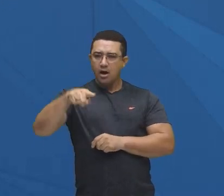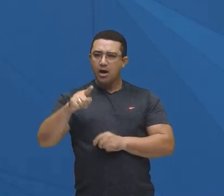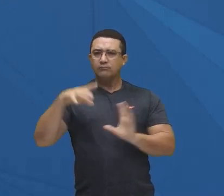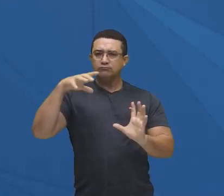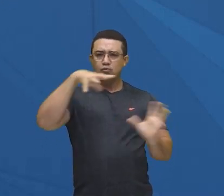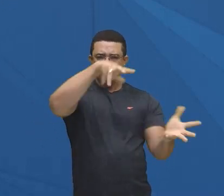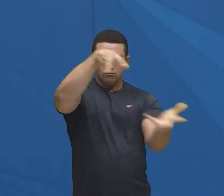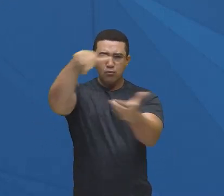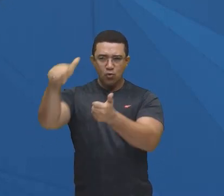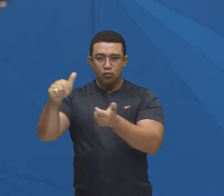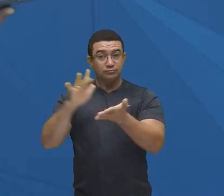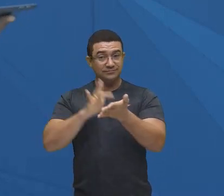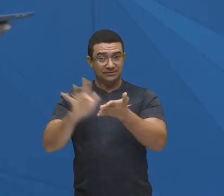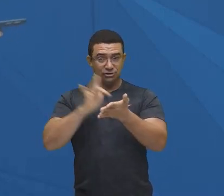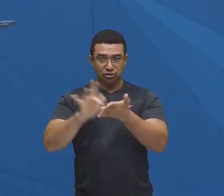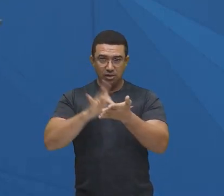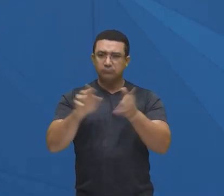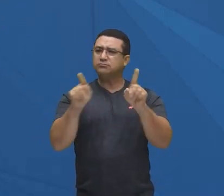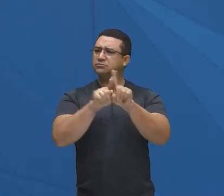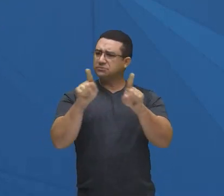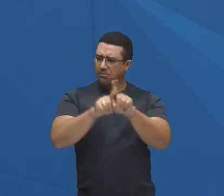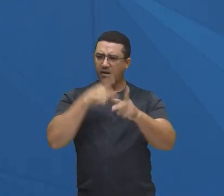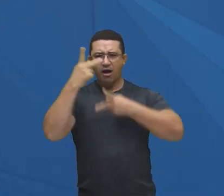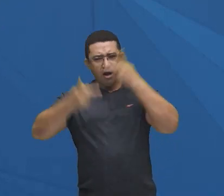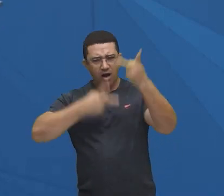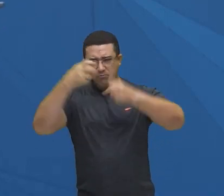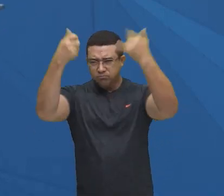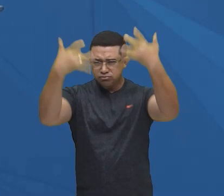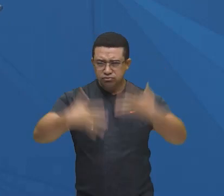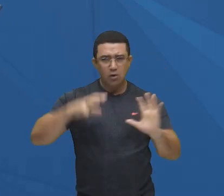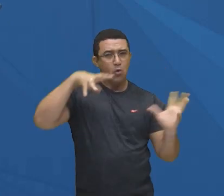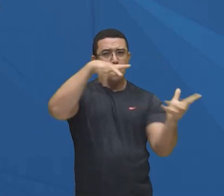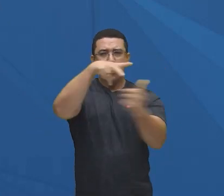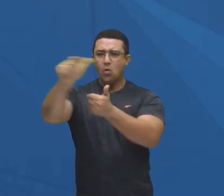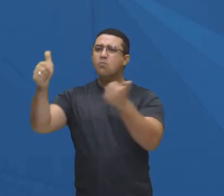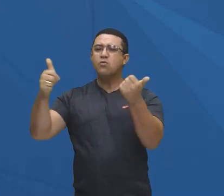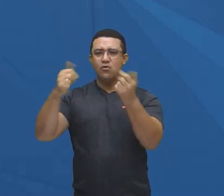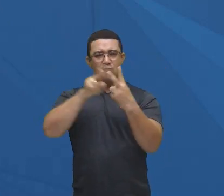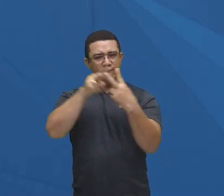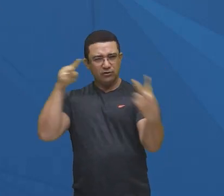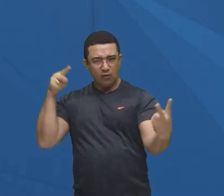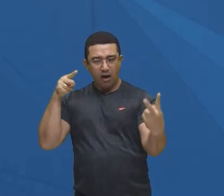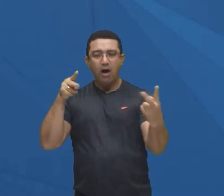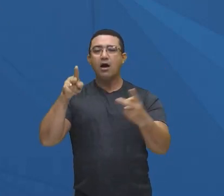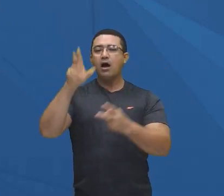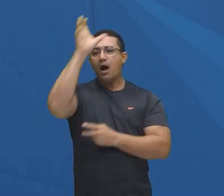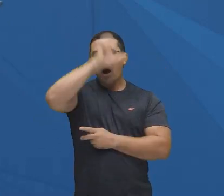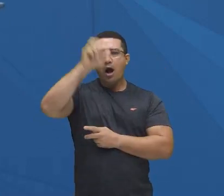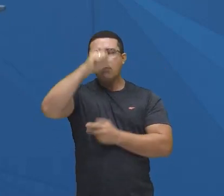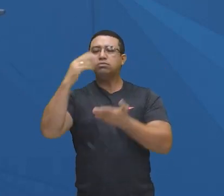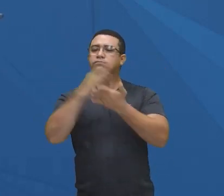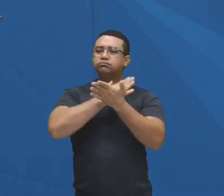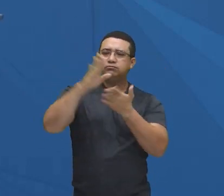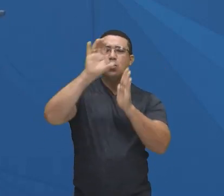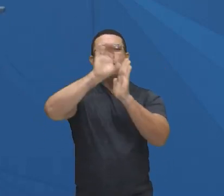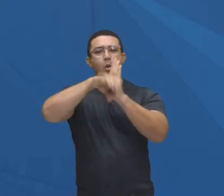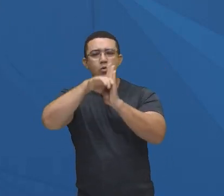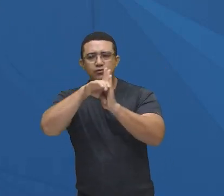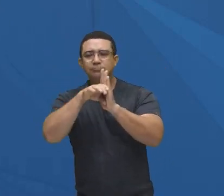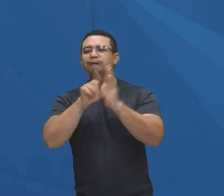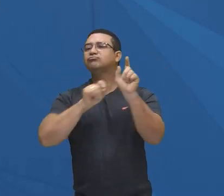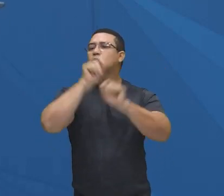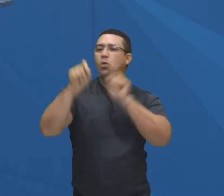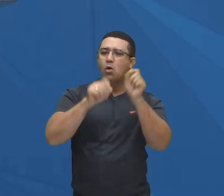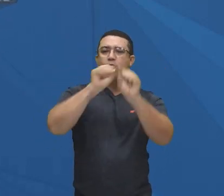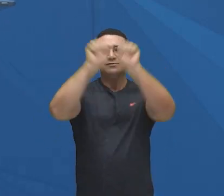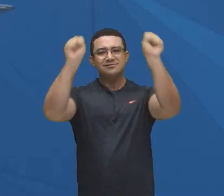mas a gente também vai falar do mundo virtual, a gente vai aprender um pouco sobre esses conceitos, de que forma, os